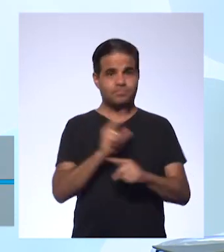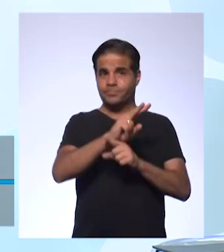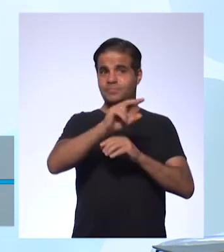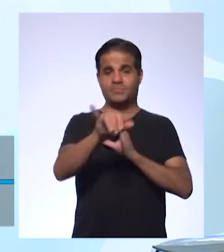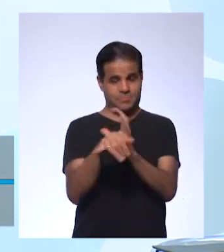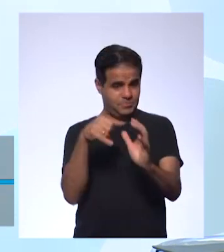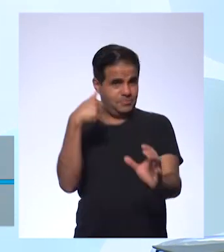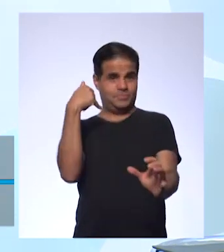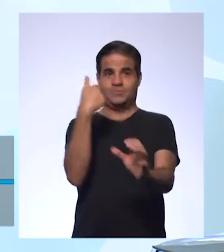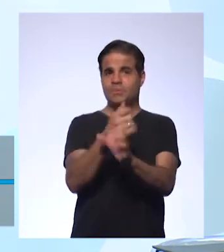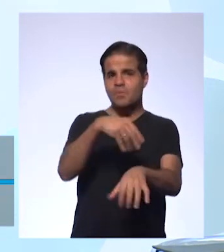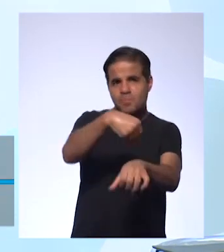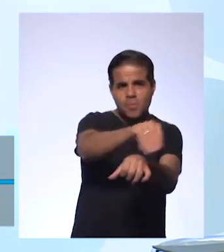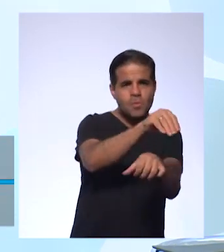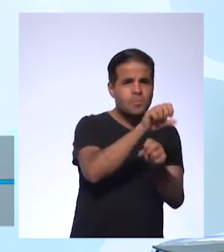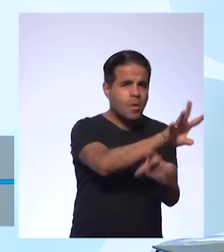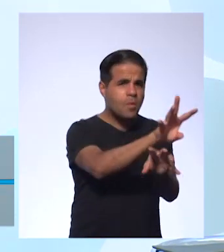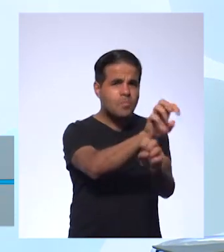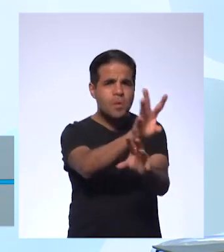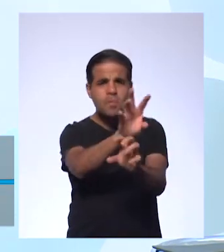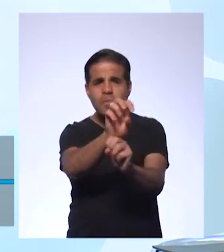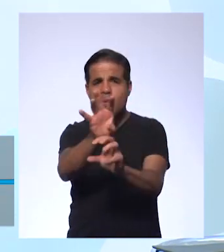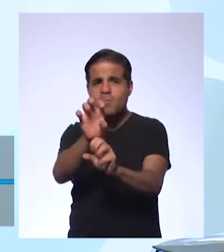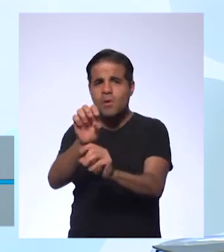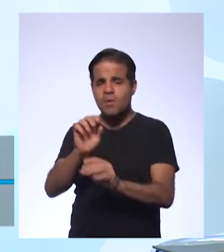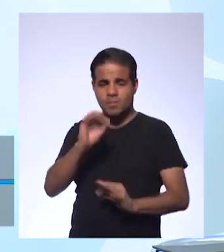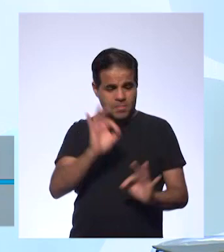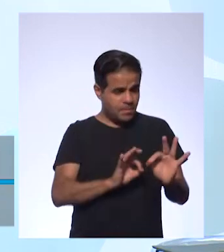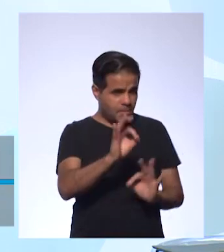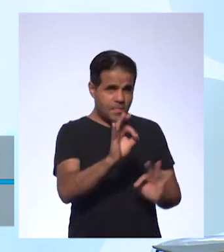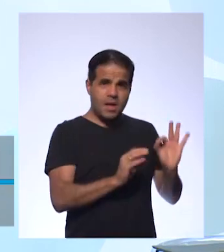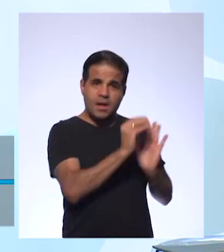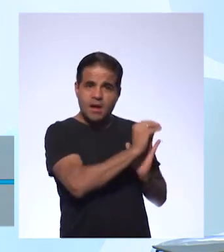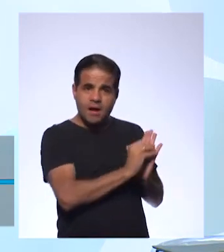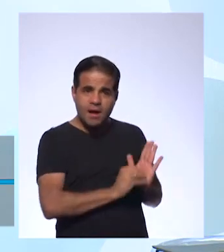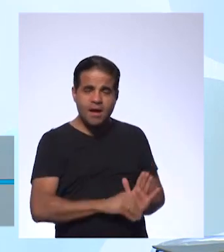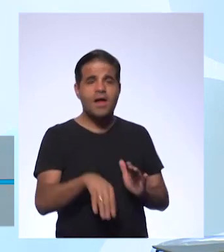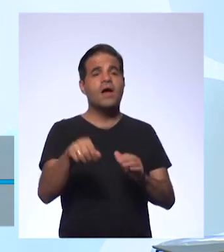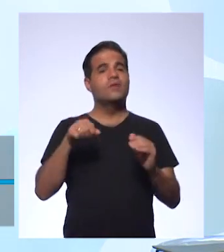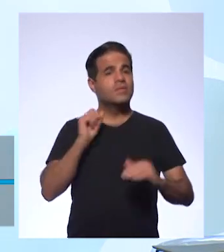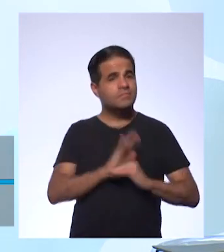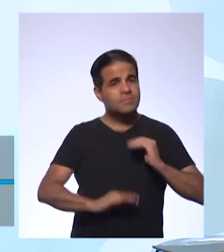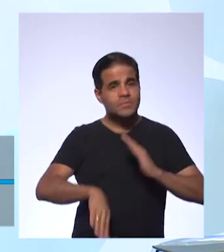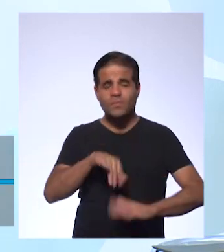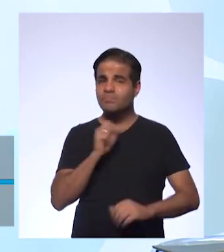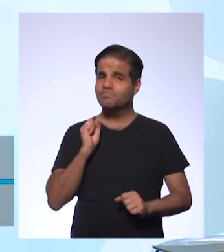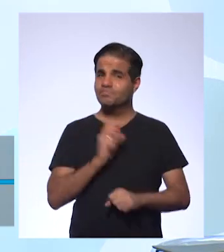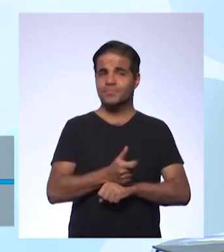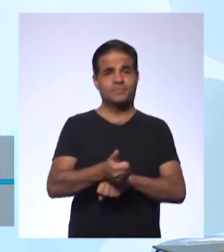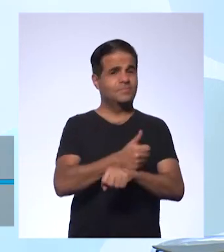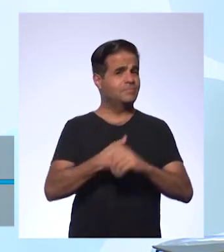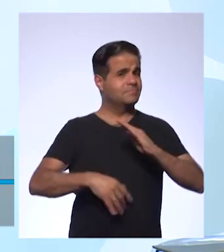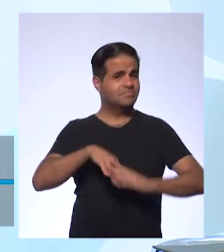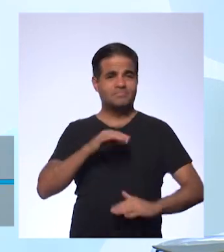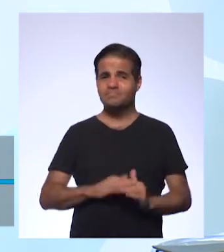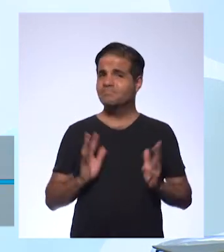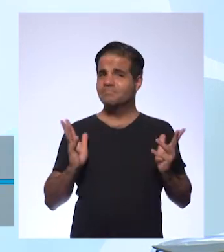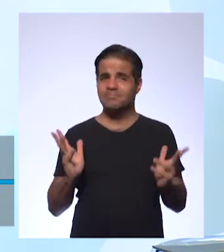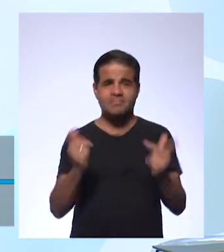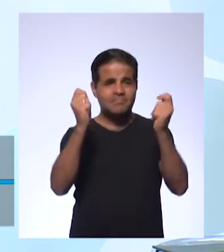youtuber e dando dicas para outras pessoas, porque você realmente se profissionalizou, você realmente conseguiu chegar